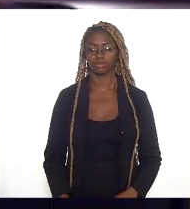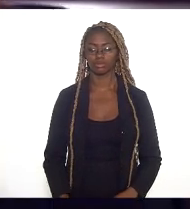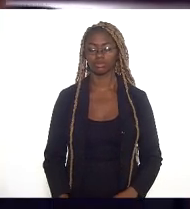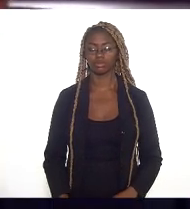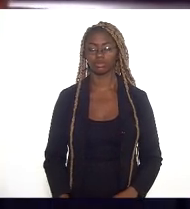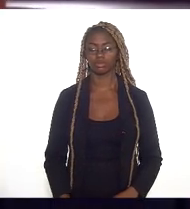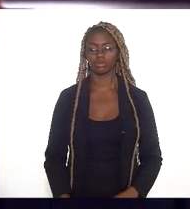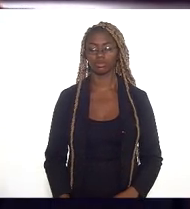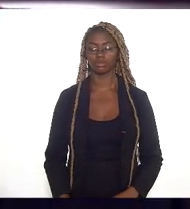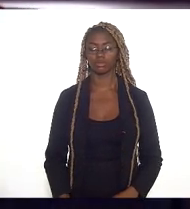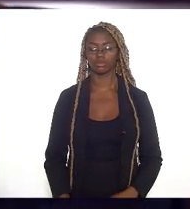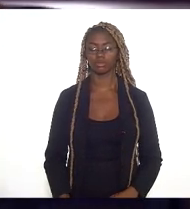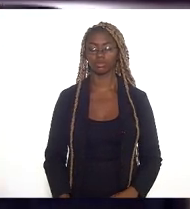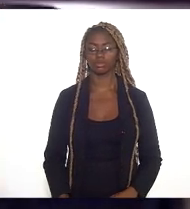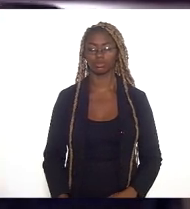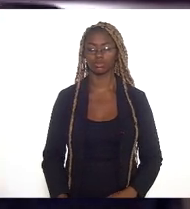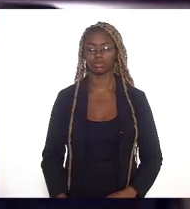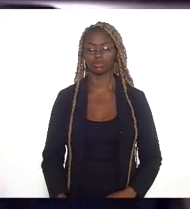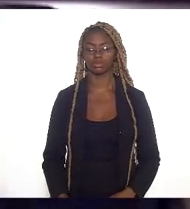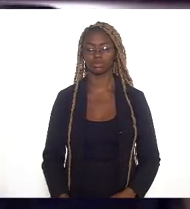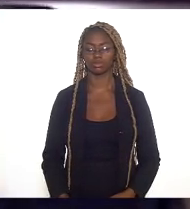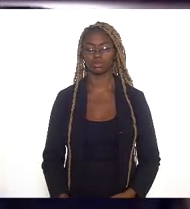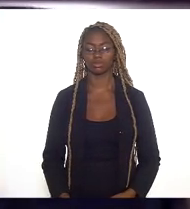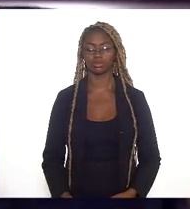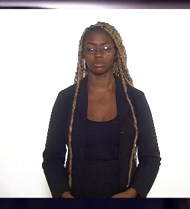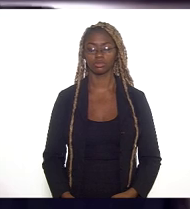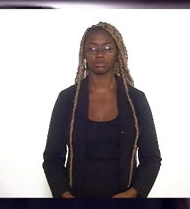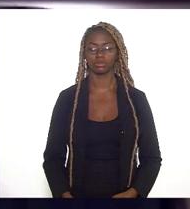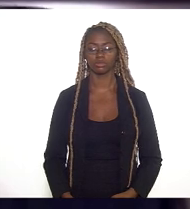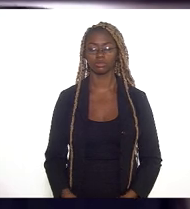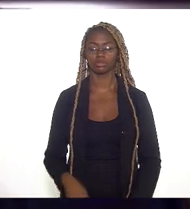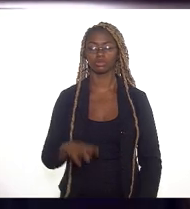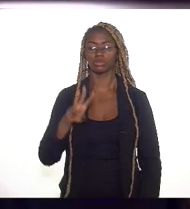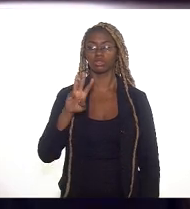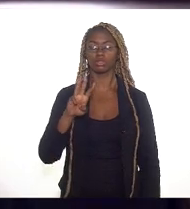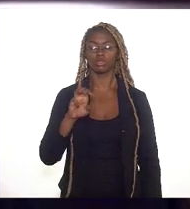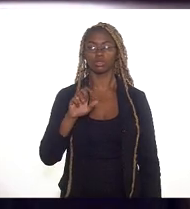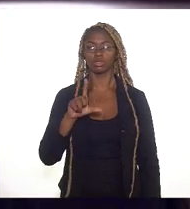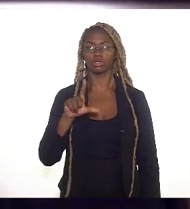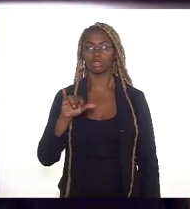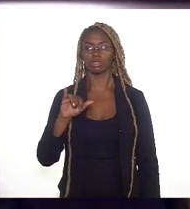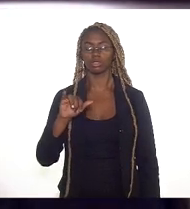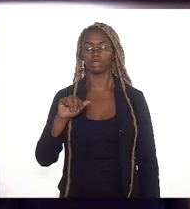Valdec votou sim. Wellington José votou abstenção.